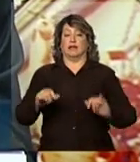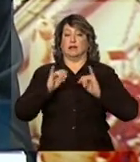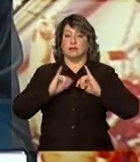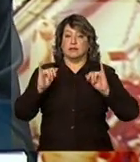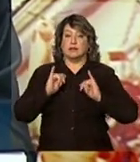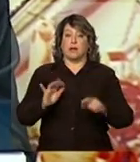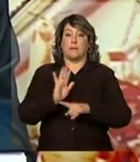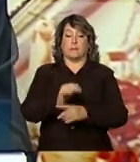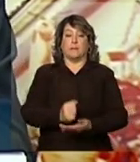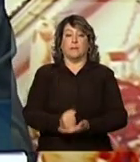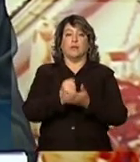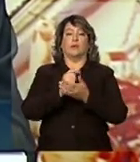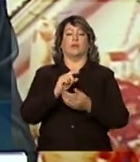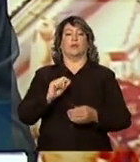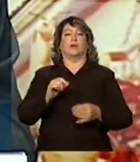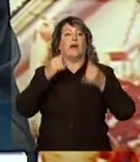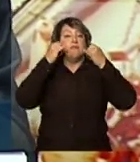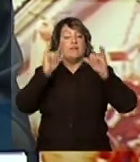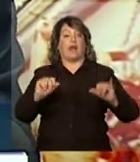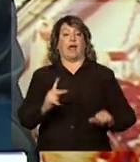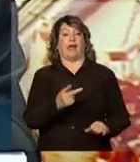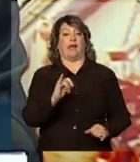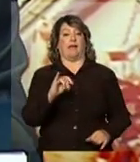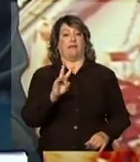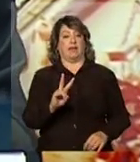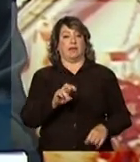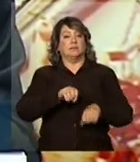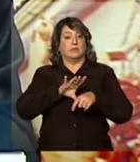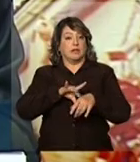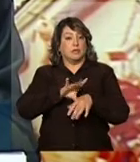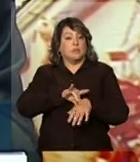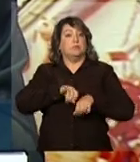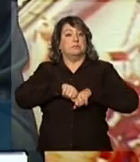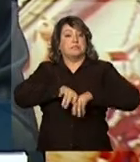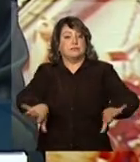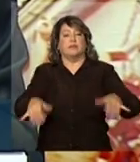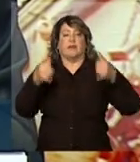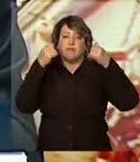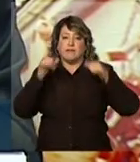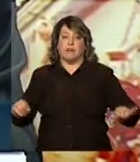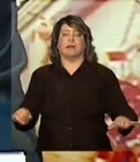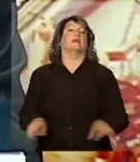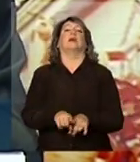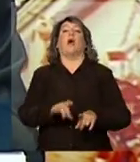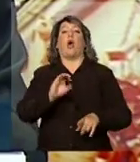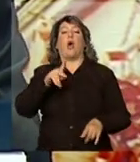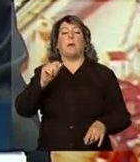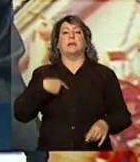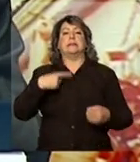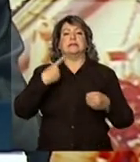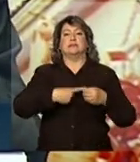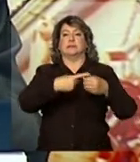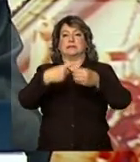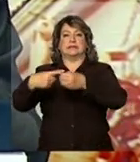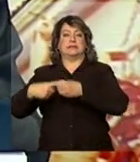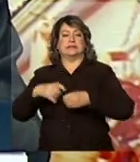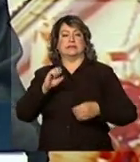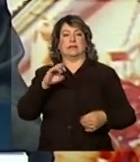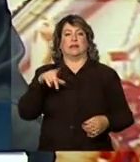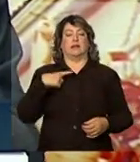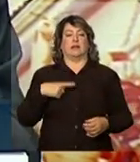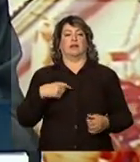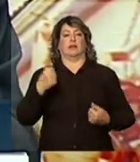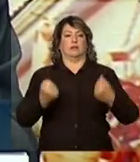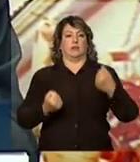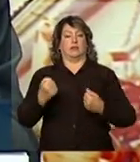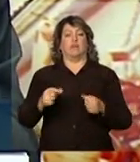proteção para a transmissão do HIV. E durante a Copa nós vamos ter... nas cidades sede, veículos para